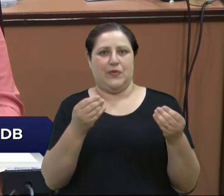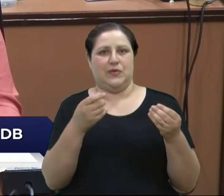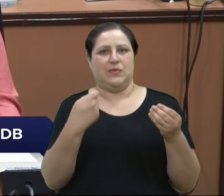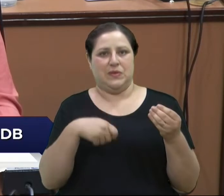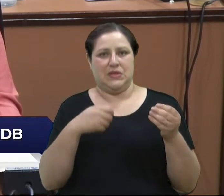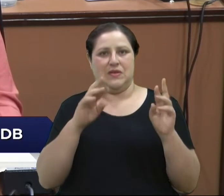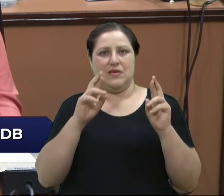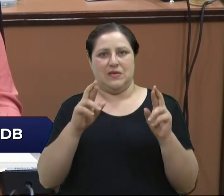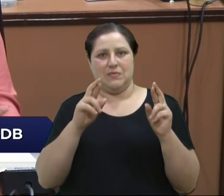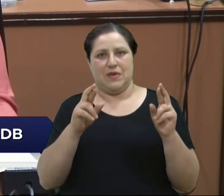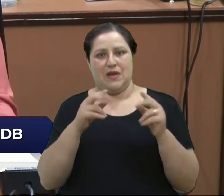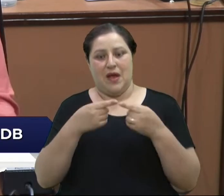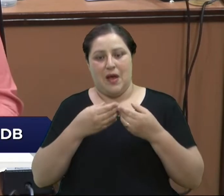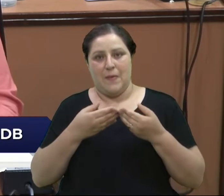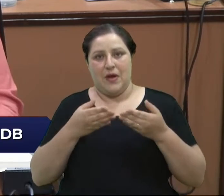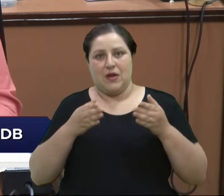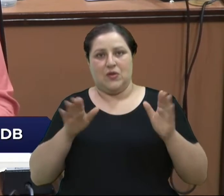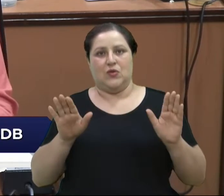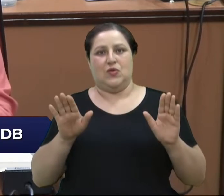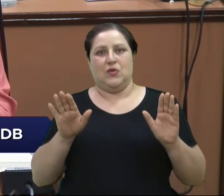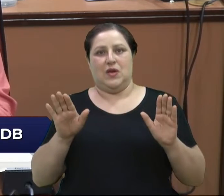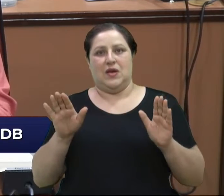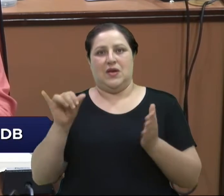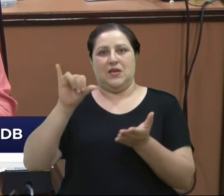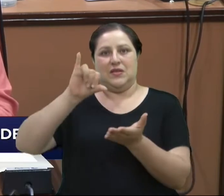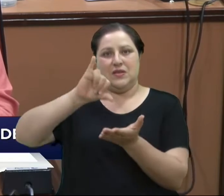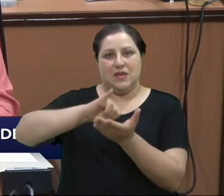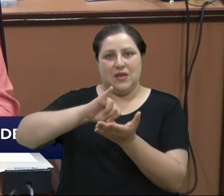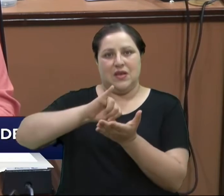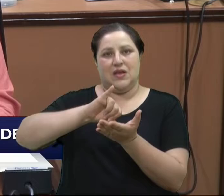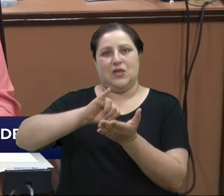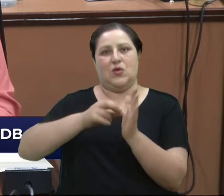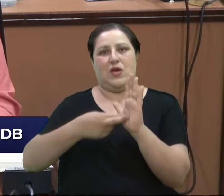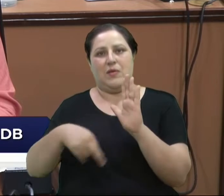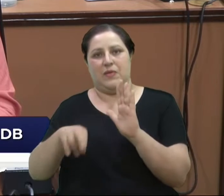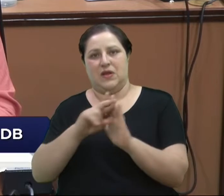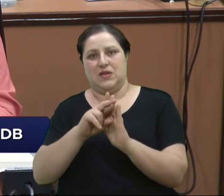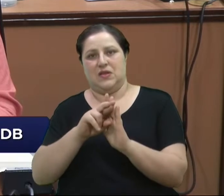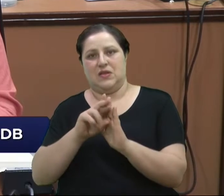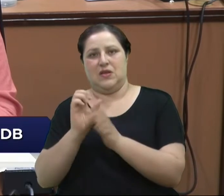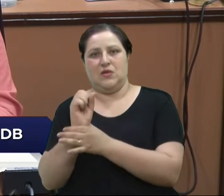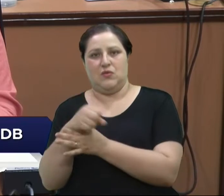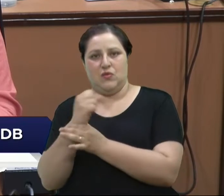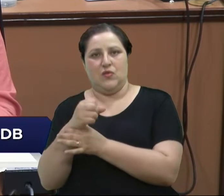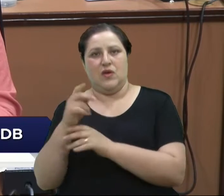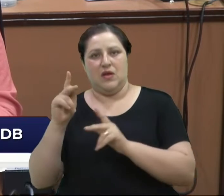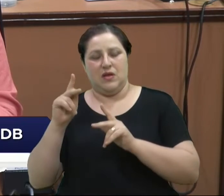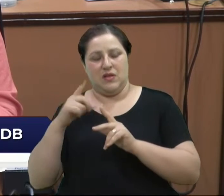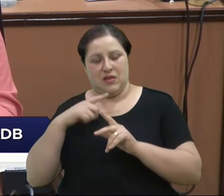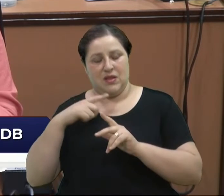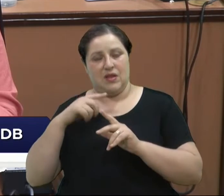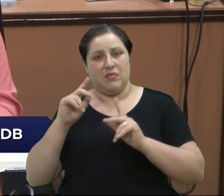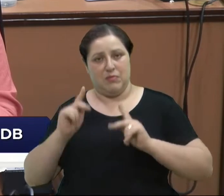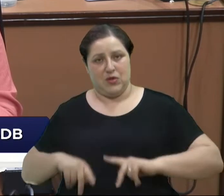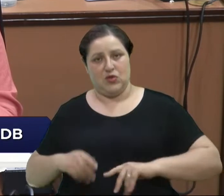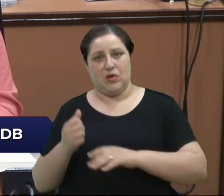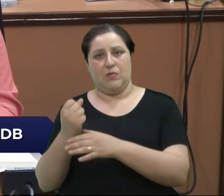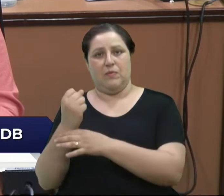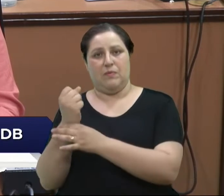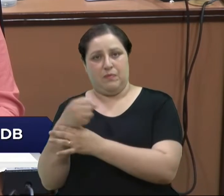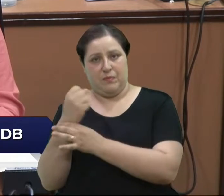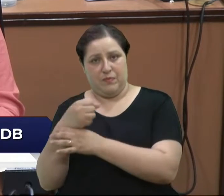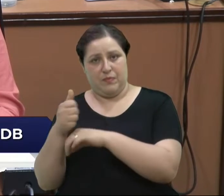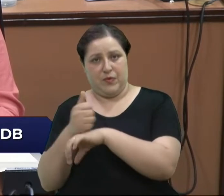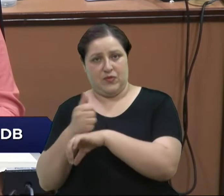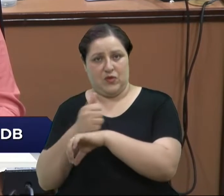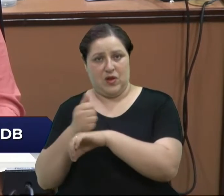reabilitação pós-Covid, mas que também será um centro de reabilitação onde a gente terá fisioterapeutas do município atendendo, e que até o momento não